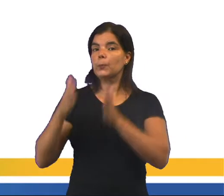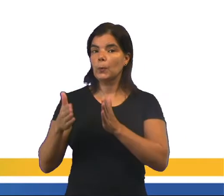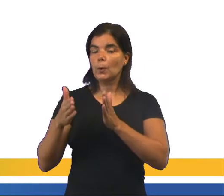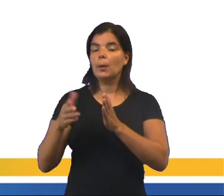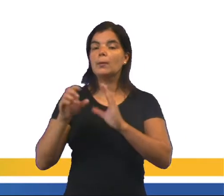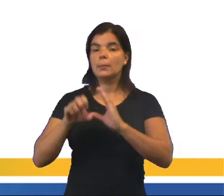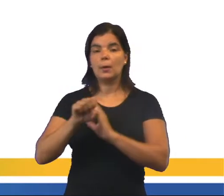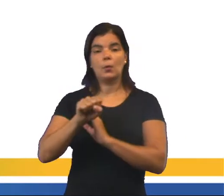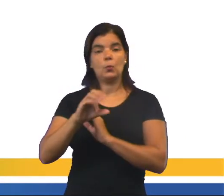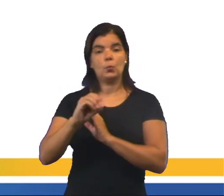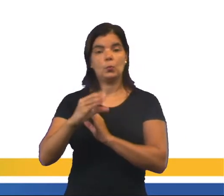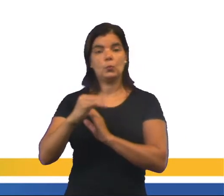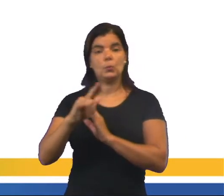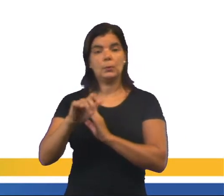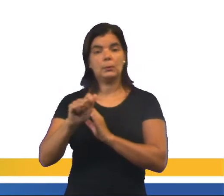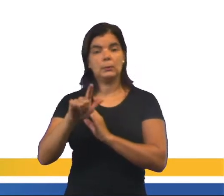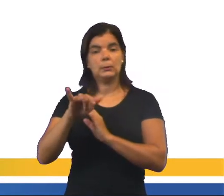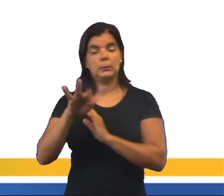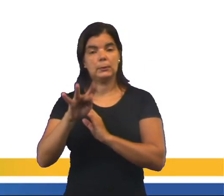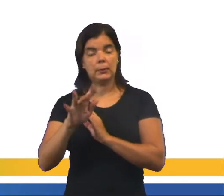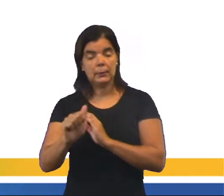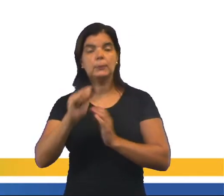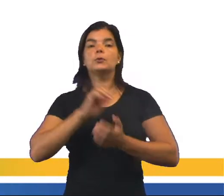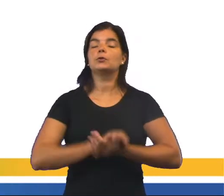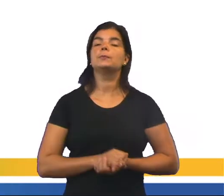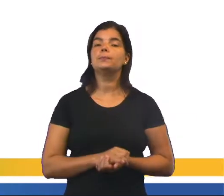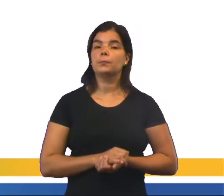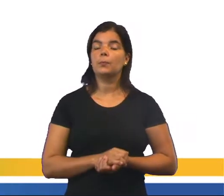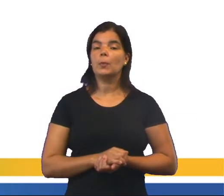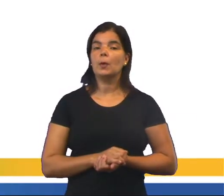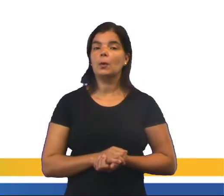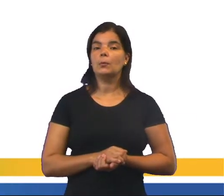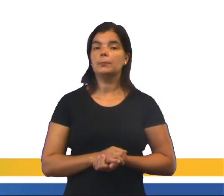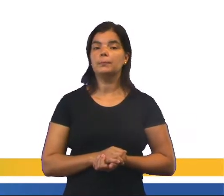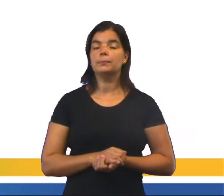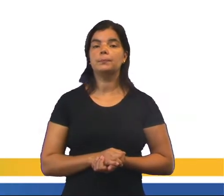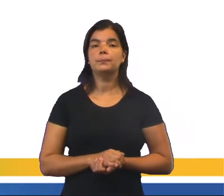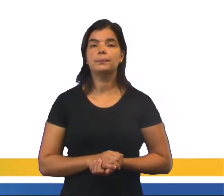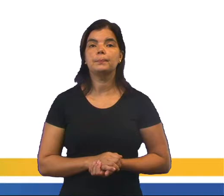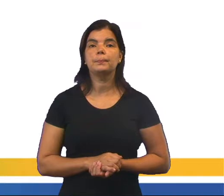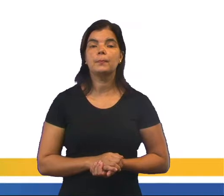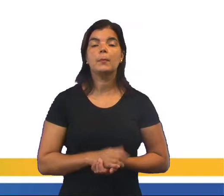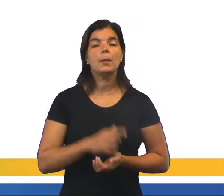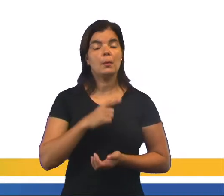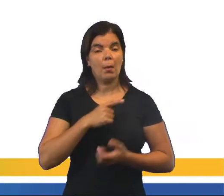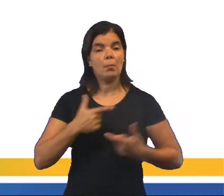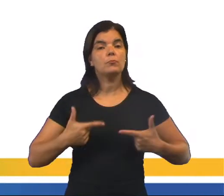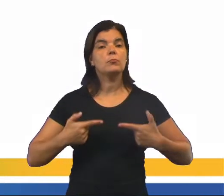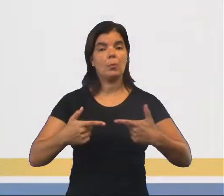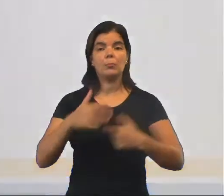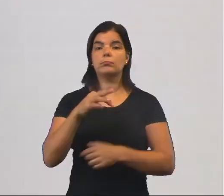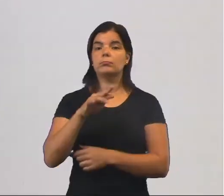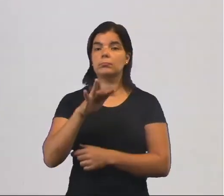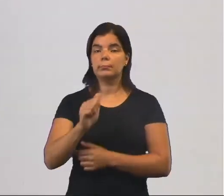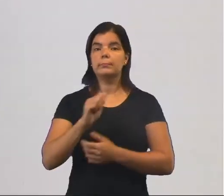e do outro lado estava a União Soviética, que era o lado socialista desta Guerra